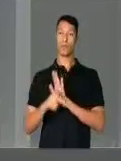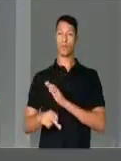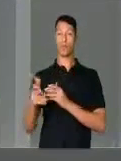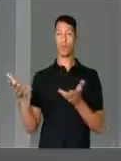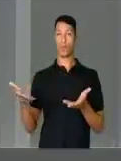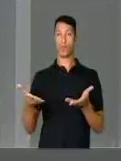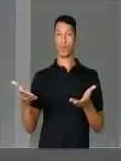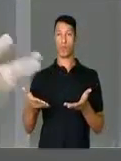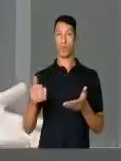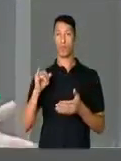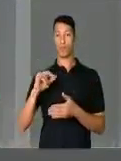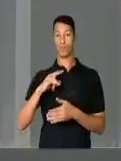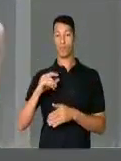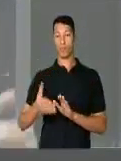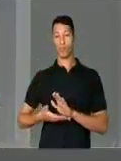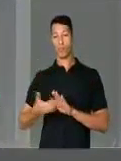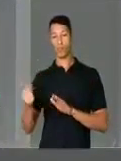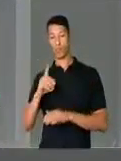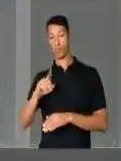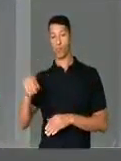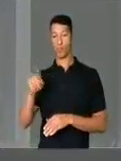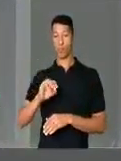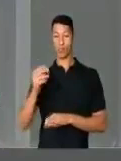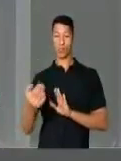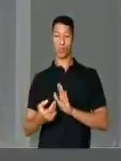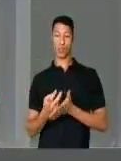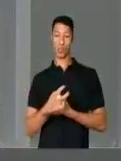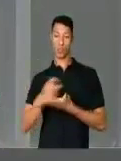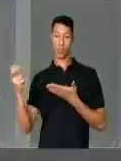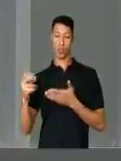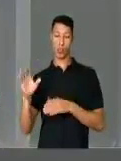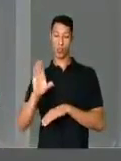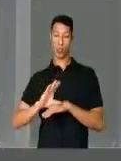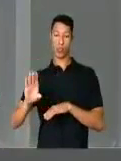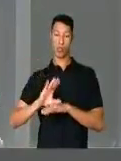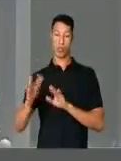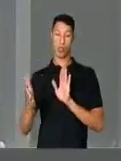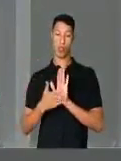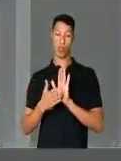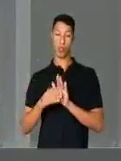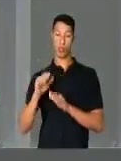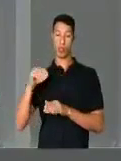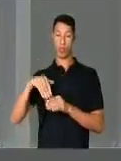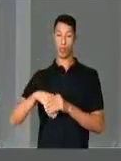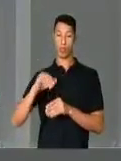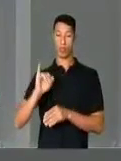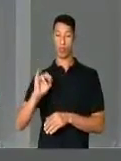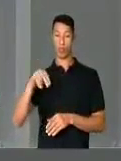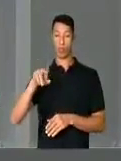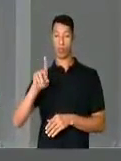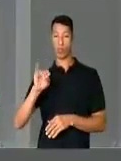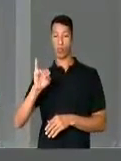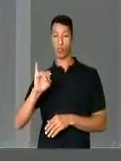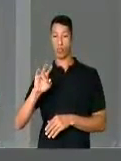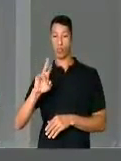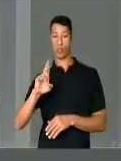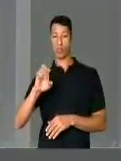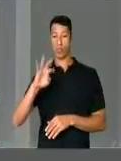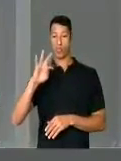na hipótese atual, se houver renúncia, cassação ou impeachment, a Constituição prevê a eleição